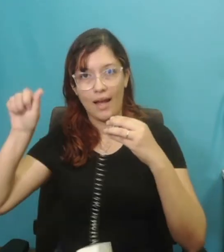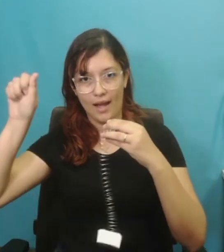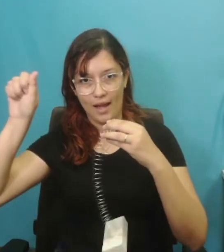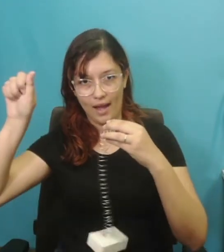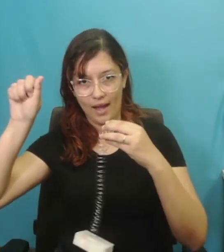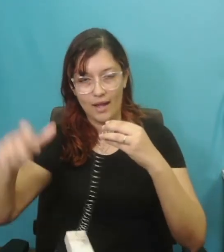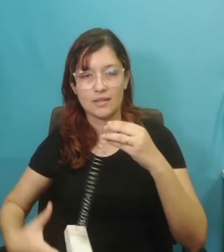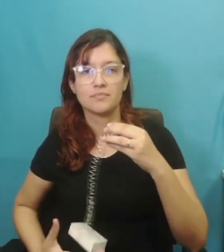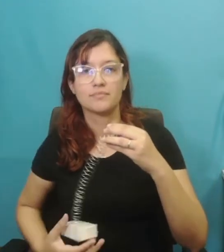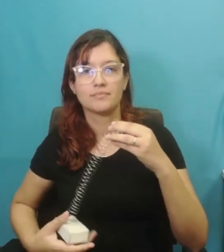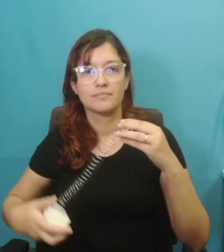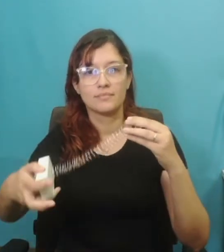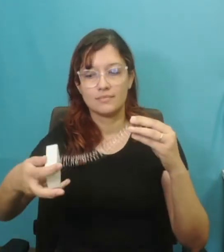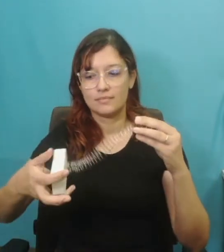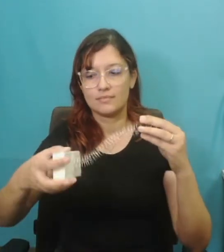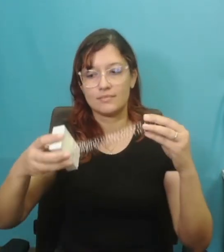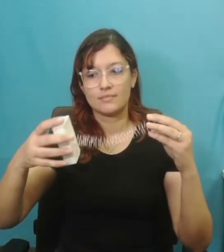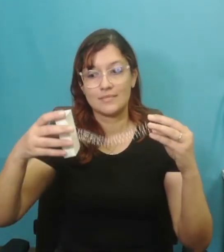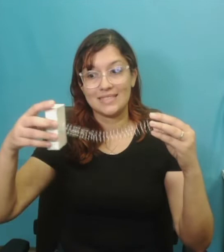Até o ponto A.